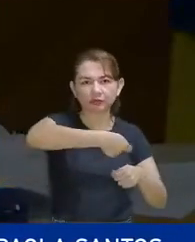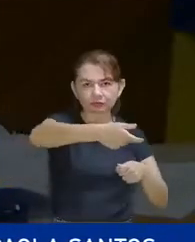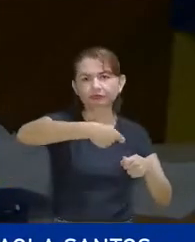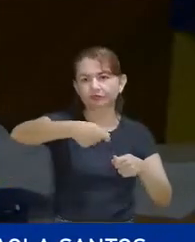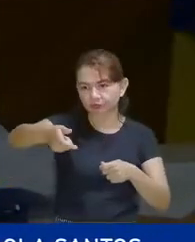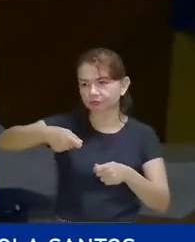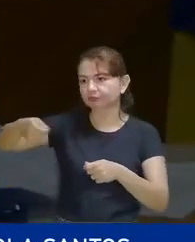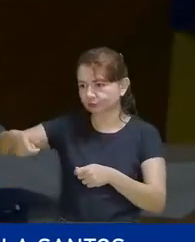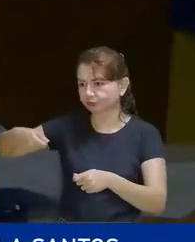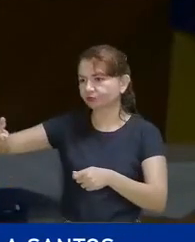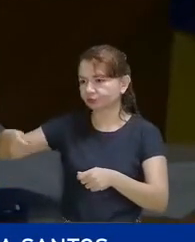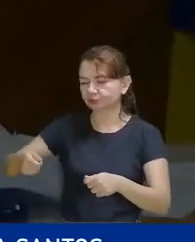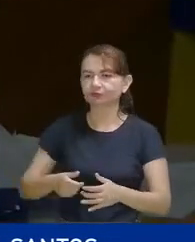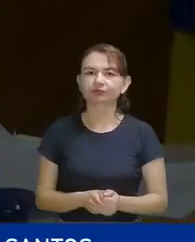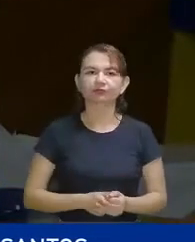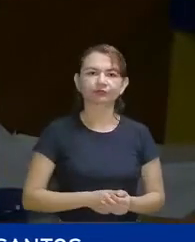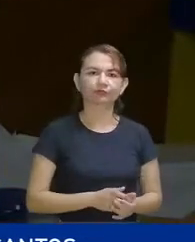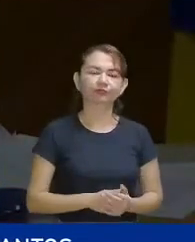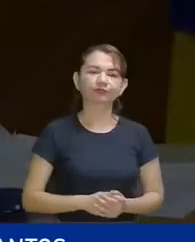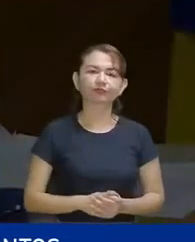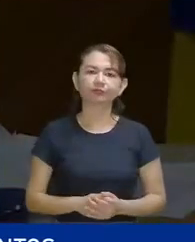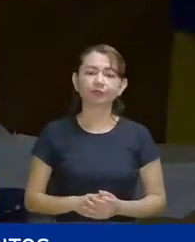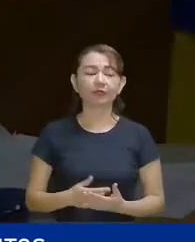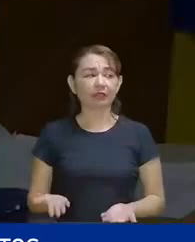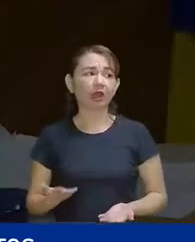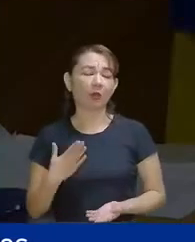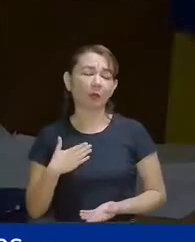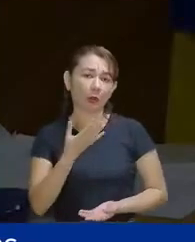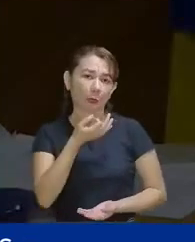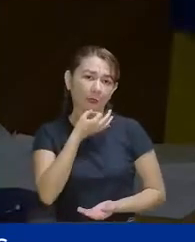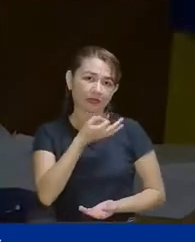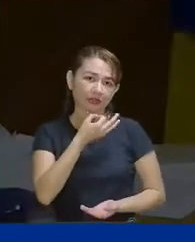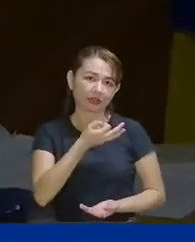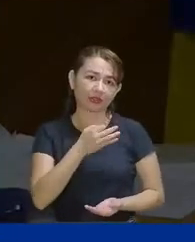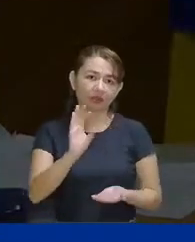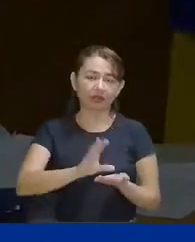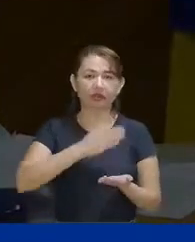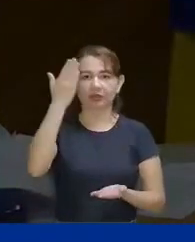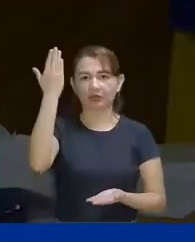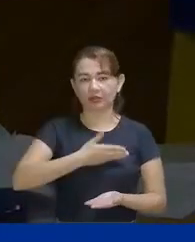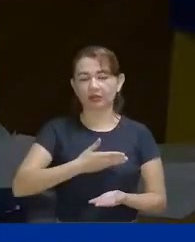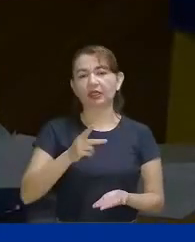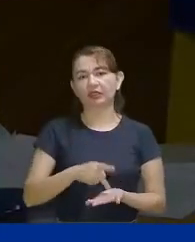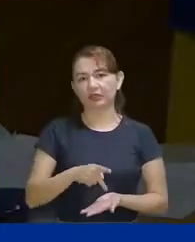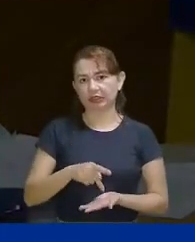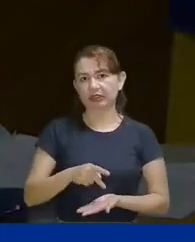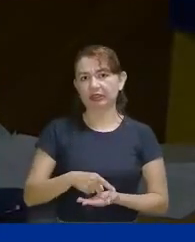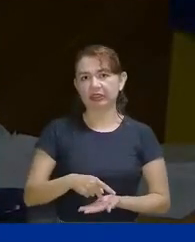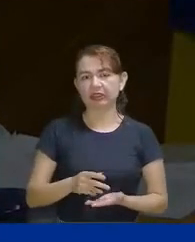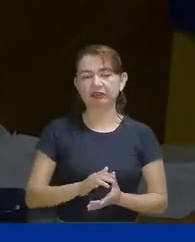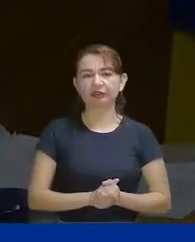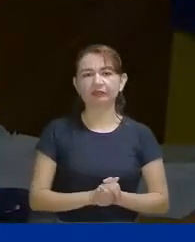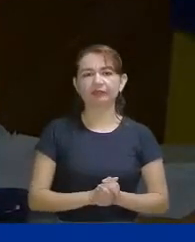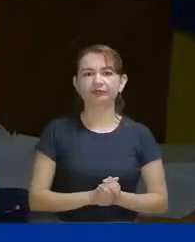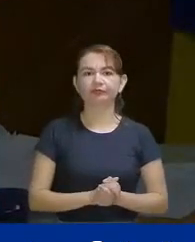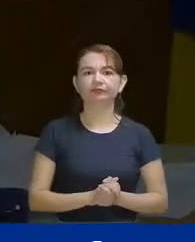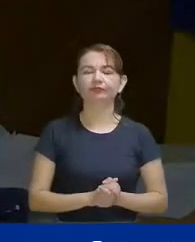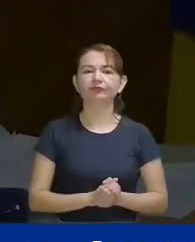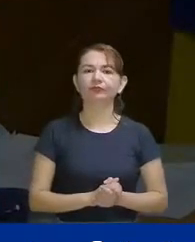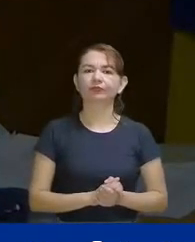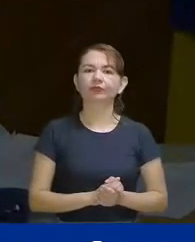você entrega para uma pessoa apenas. Então, eu penso que o que é importante numa prestação de contas é, de fato, dizer: